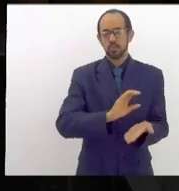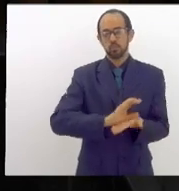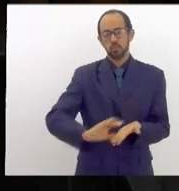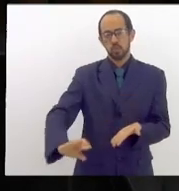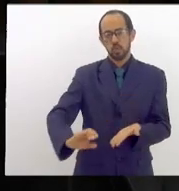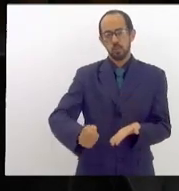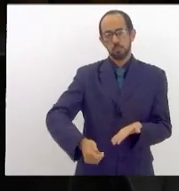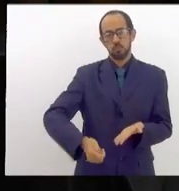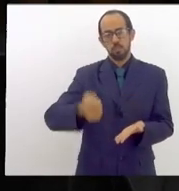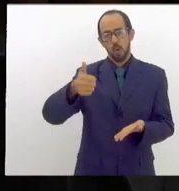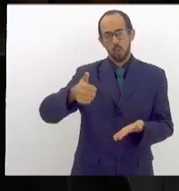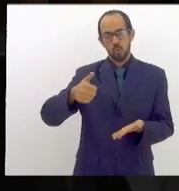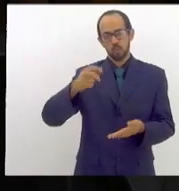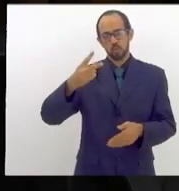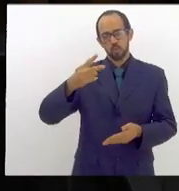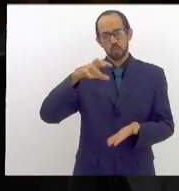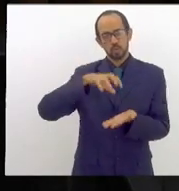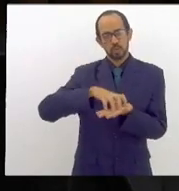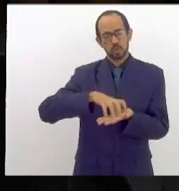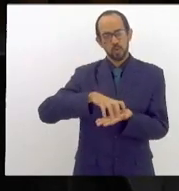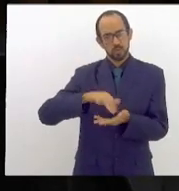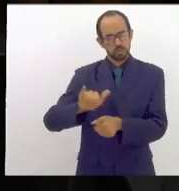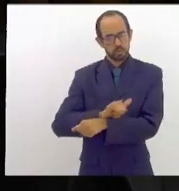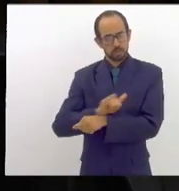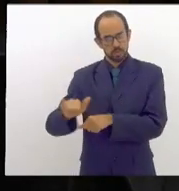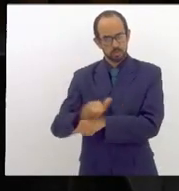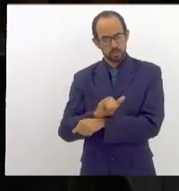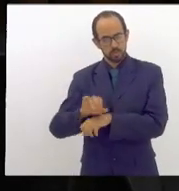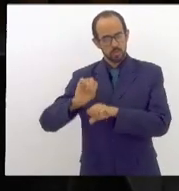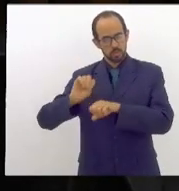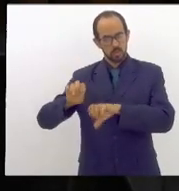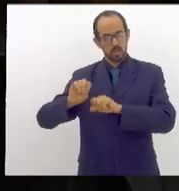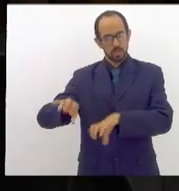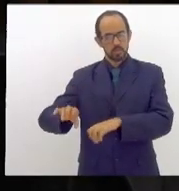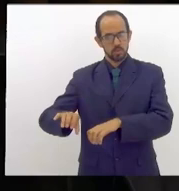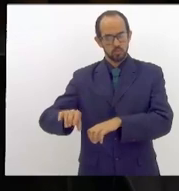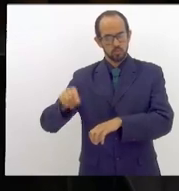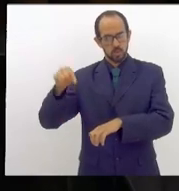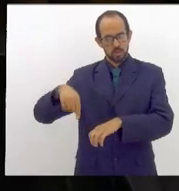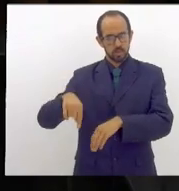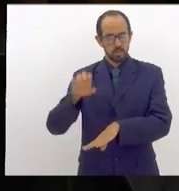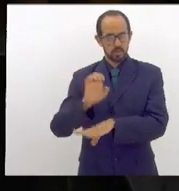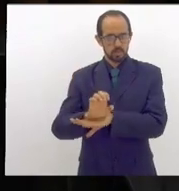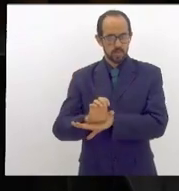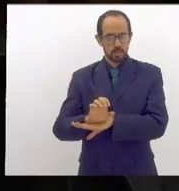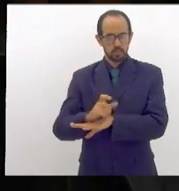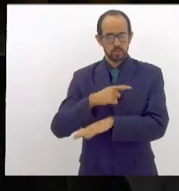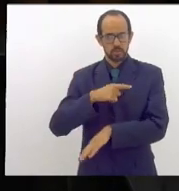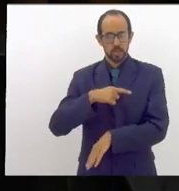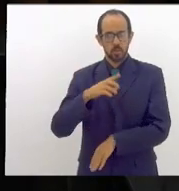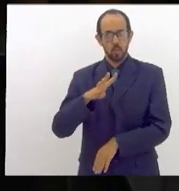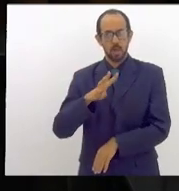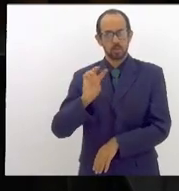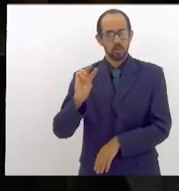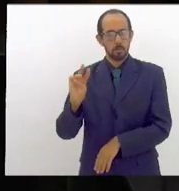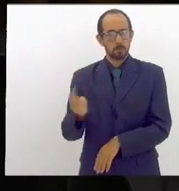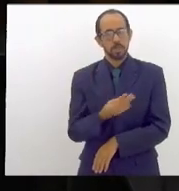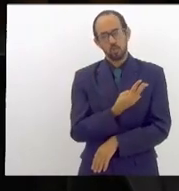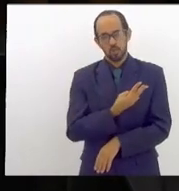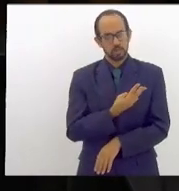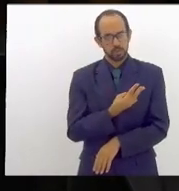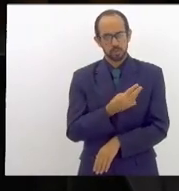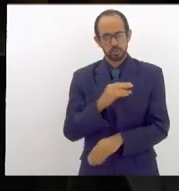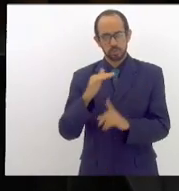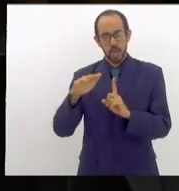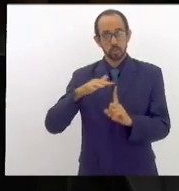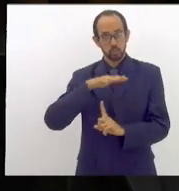duas áreas estratégicas a educação nesse estado que tem 4 milhões de